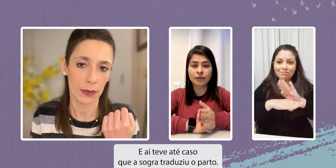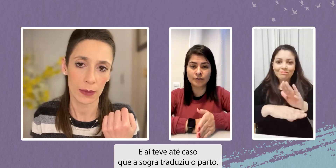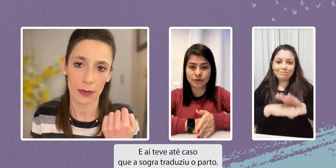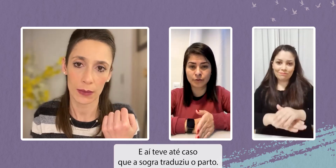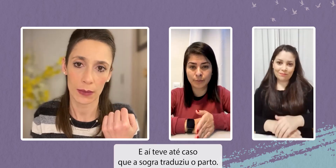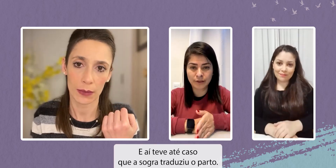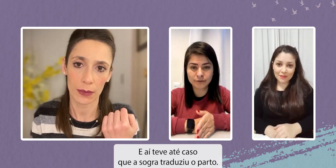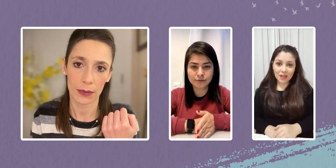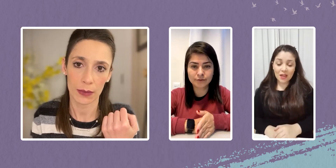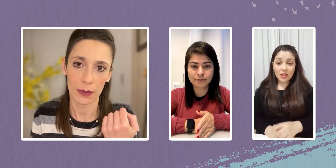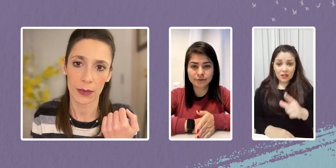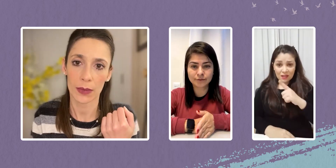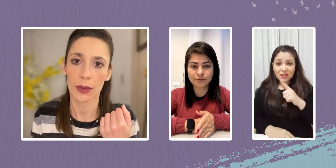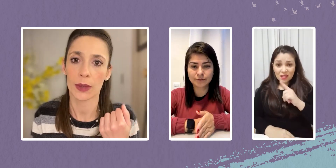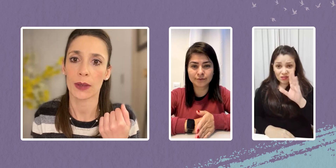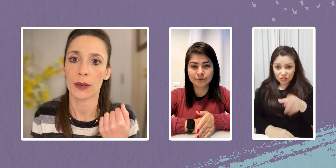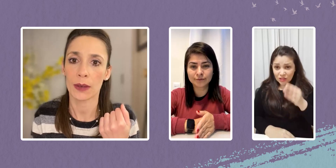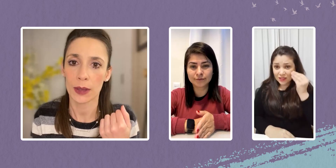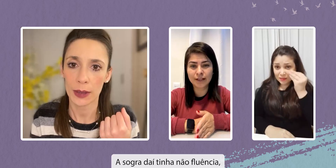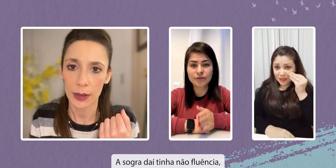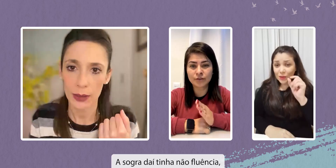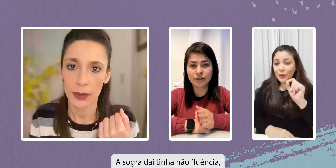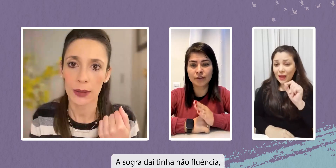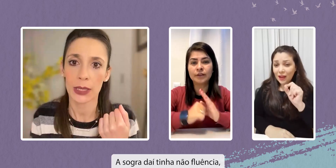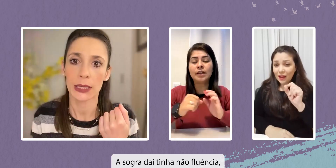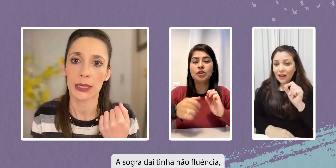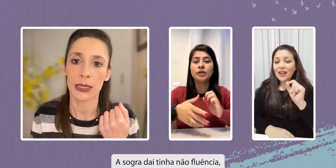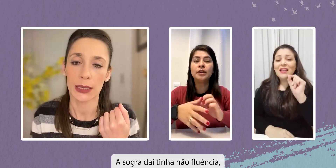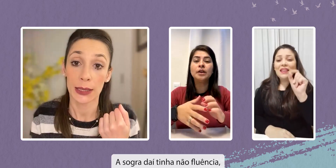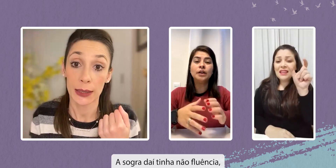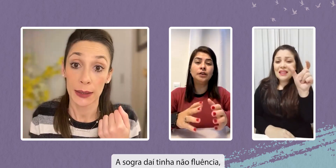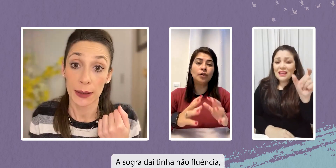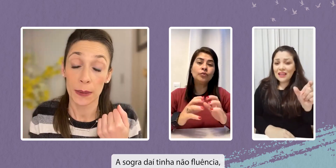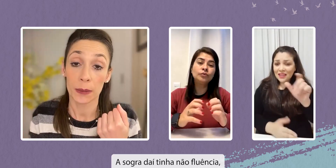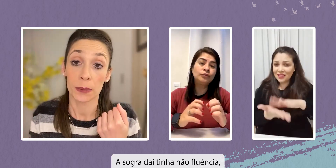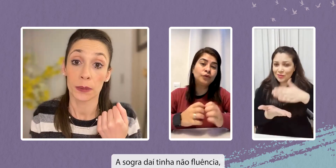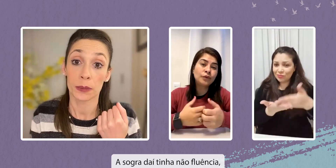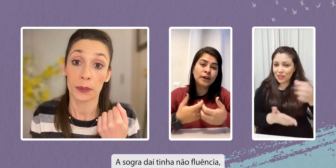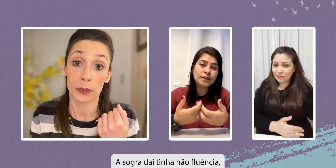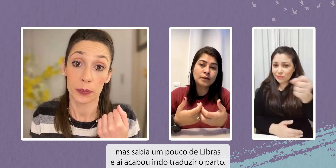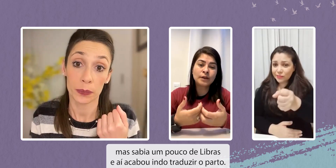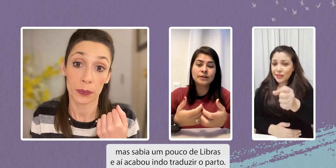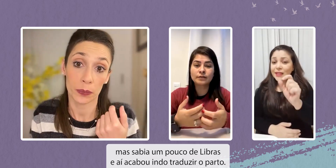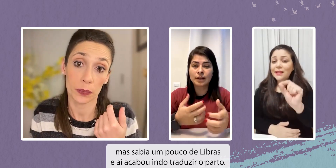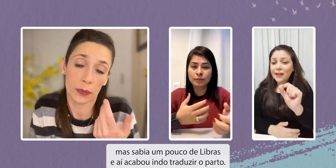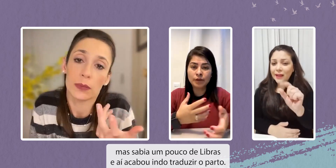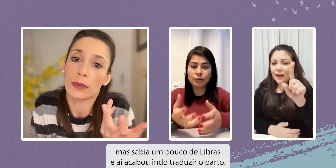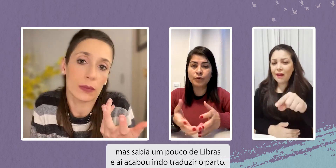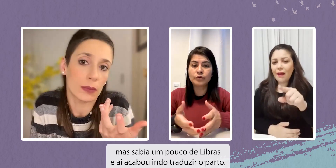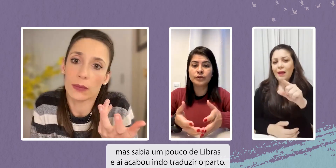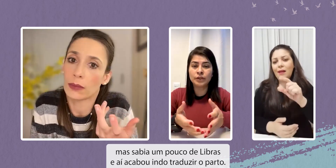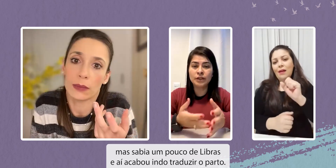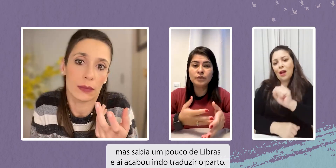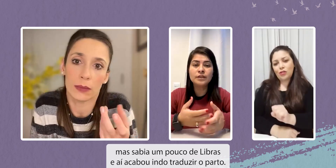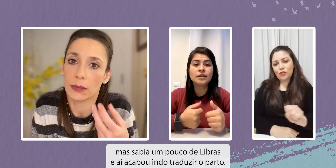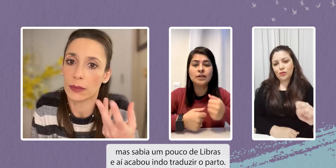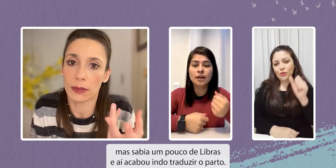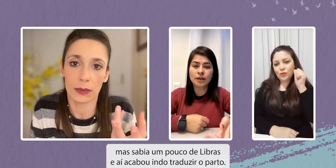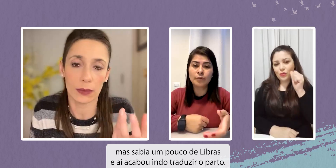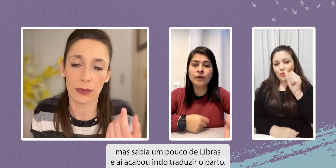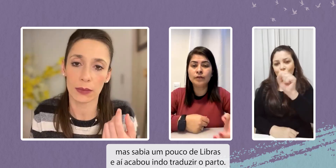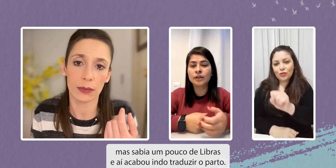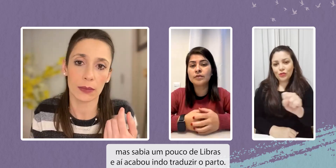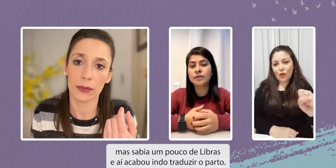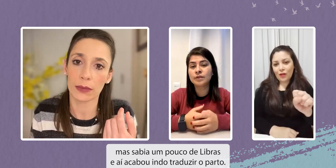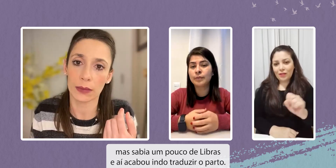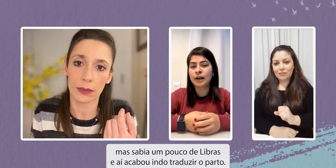sogra traduziu o parto. A sogra, que daí tinha não fluência, mas sabia um pouco de Libras e aí